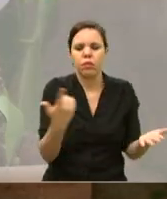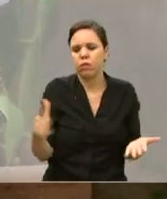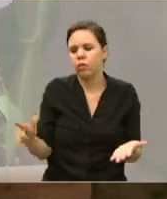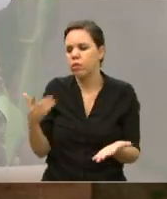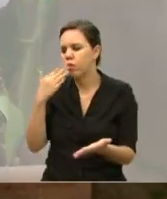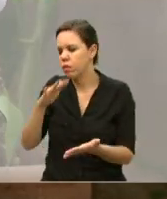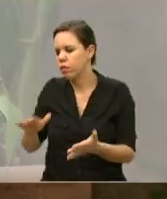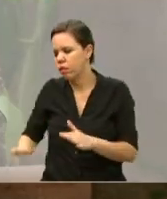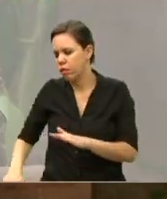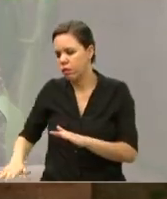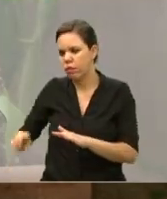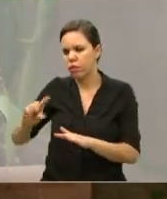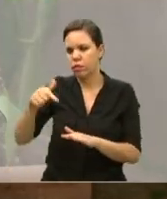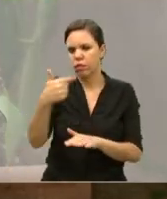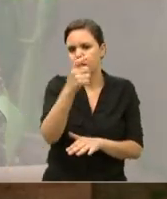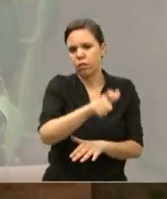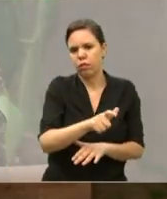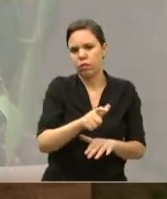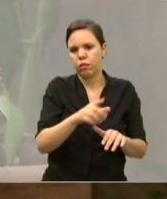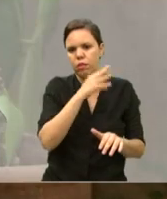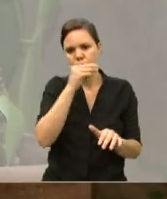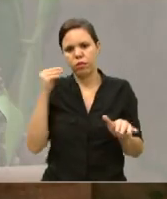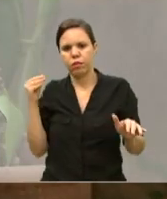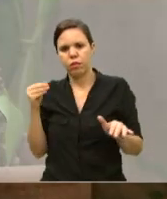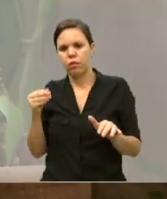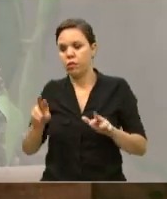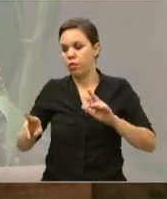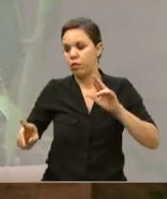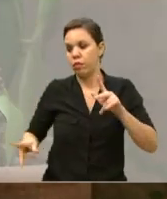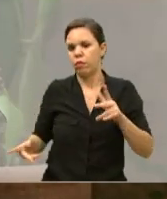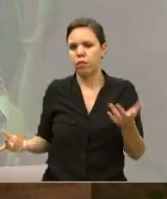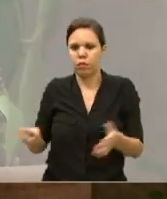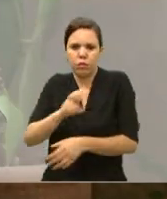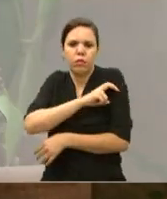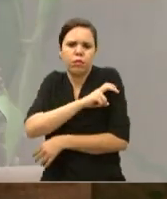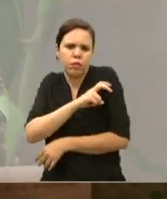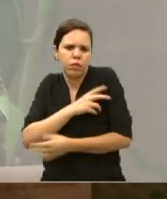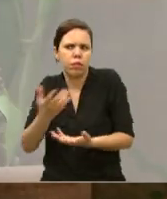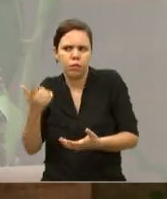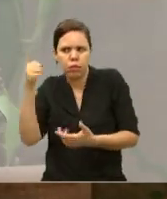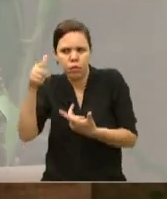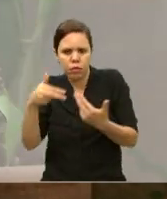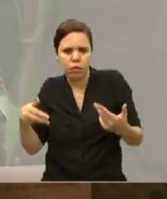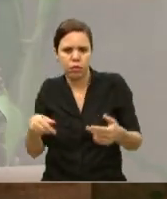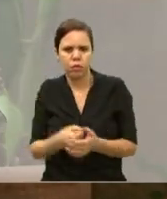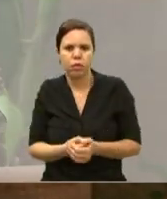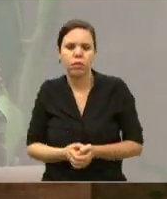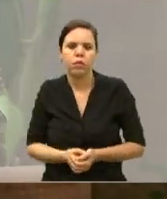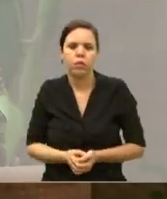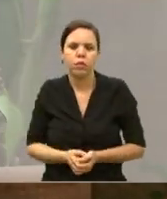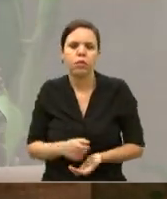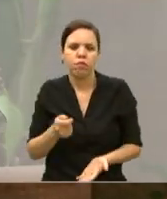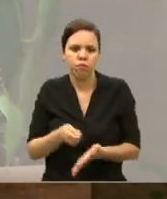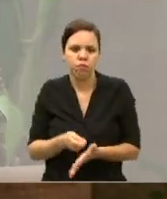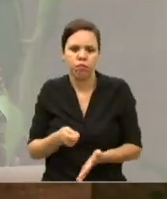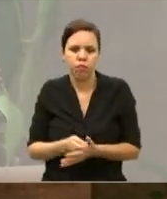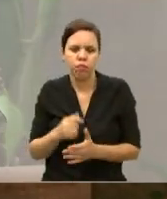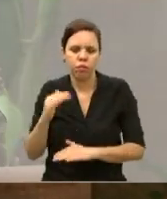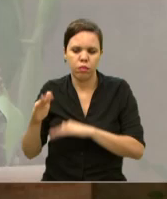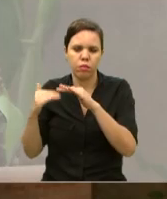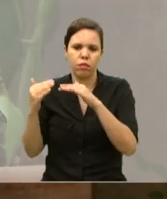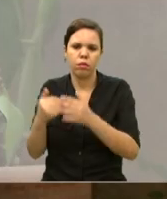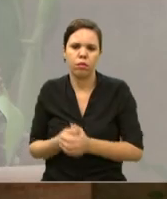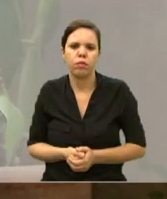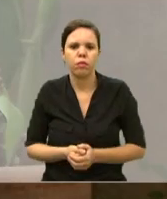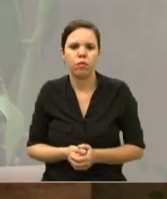gente observar? Olha, o bem-estar da música, por exemplo. O professor ele trabalha cantando